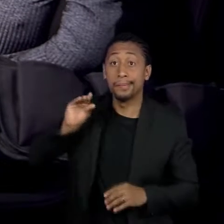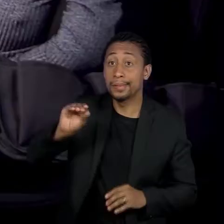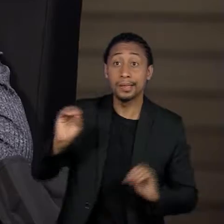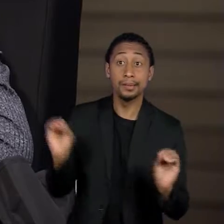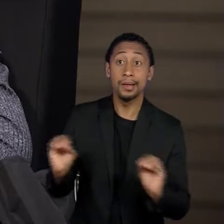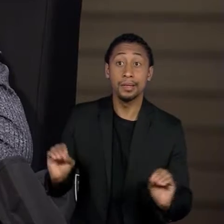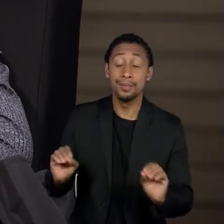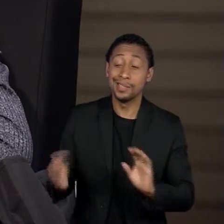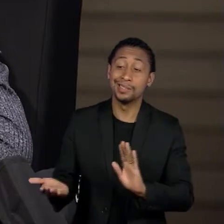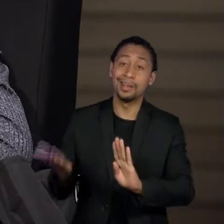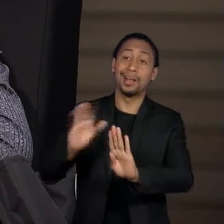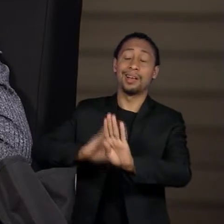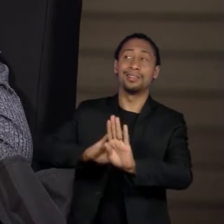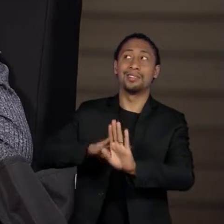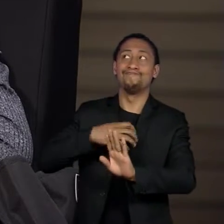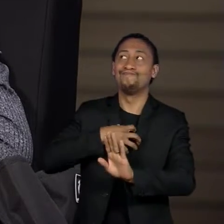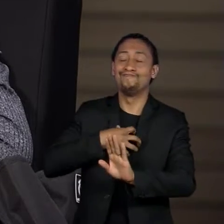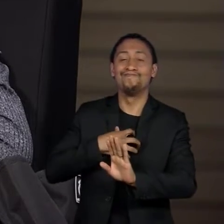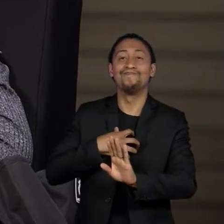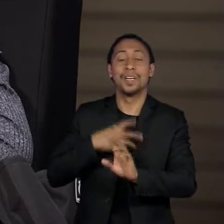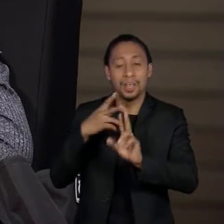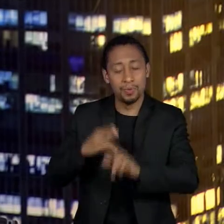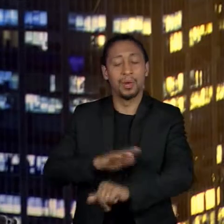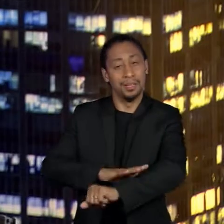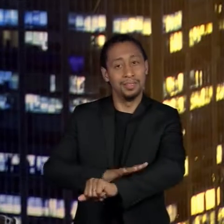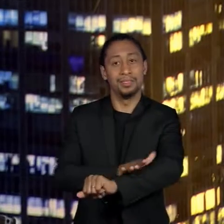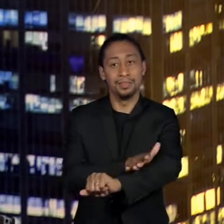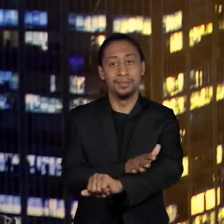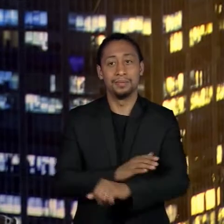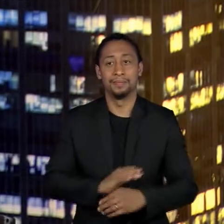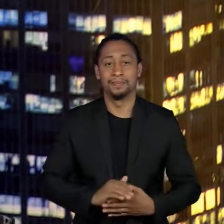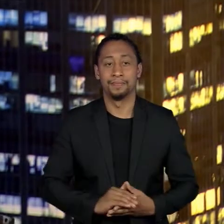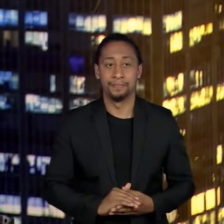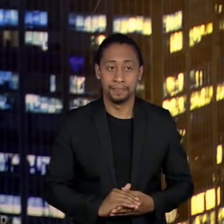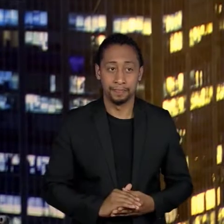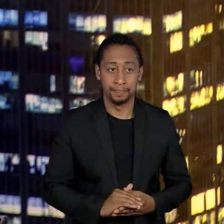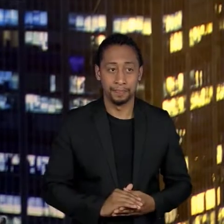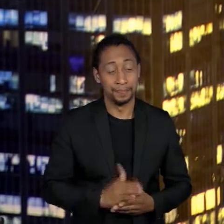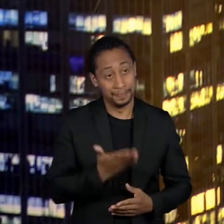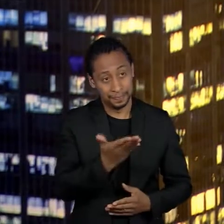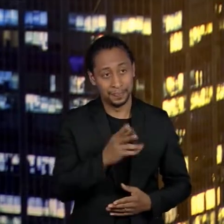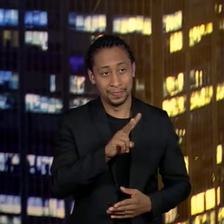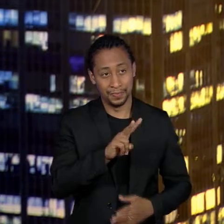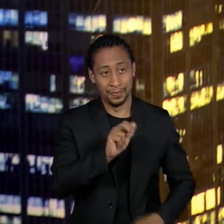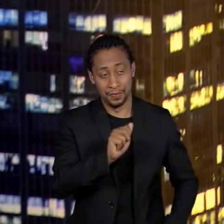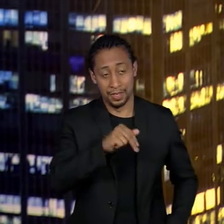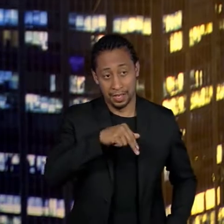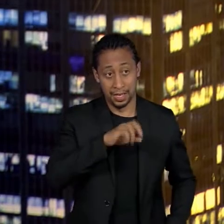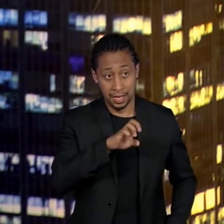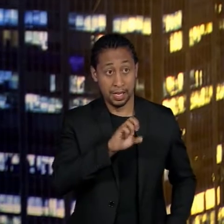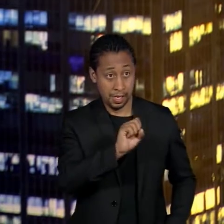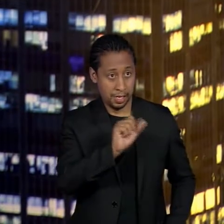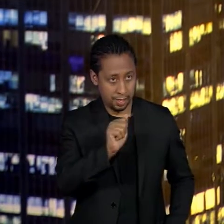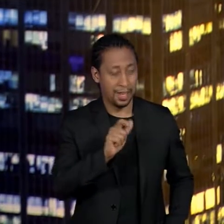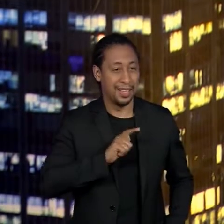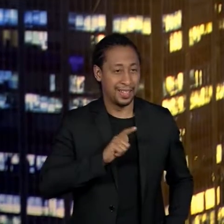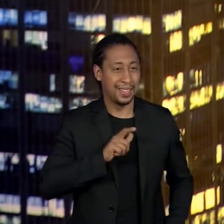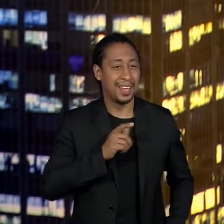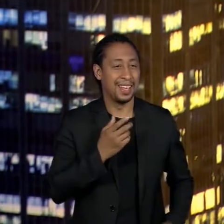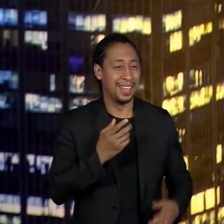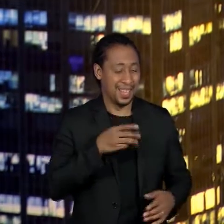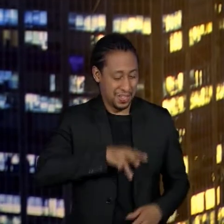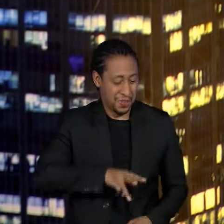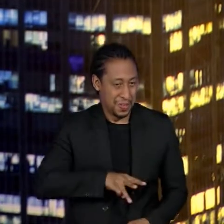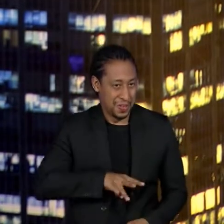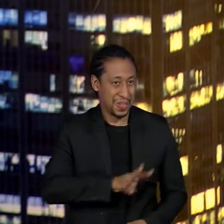explicicidade como no racismo. Agora, Vanessa, você é mãe de trigêmeos autistas que foram diagnosticados quando